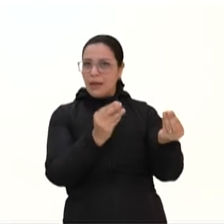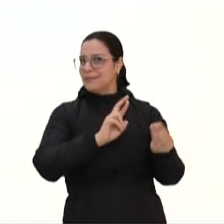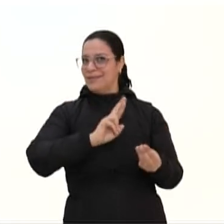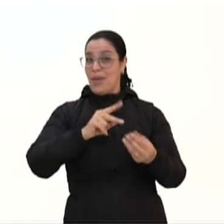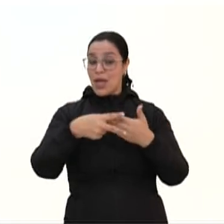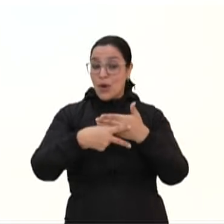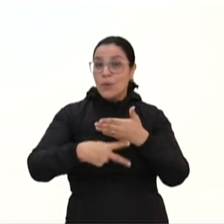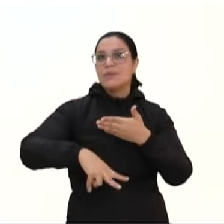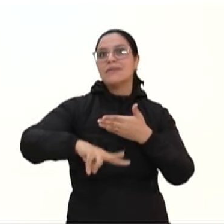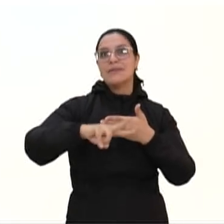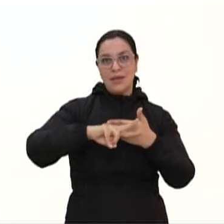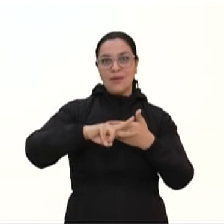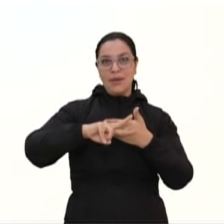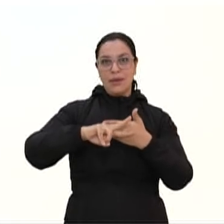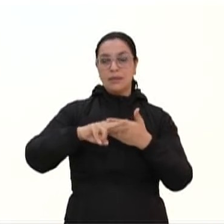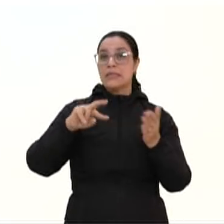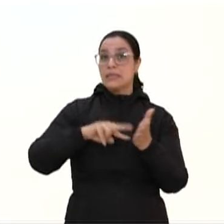Corrigindo a nossa questão.